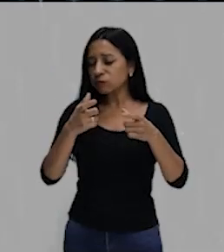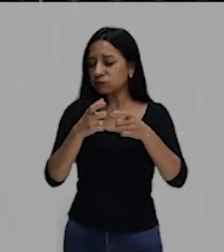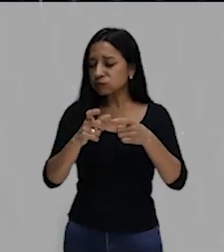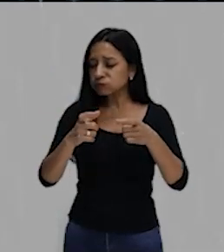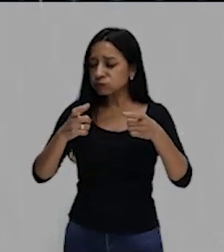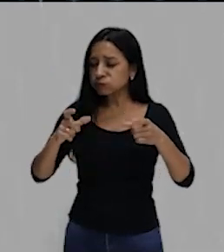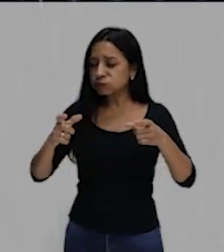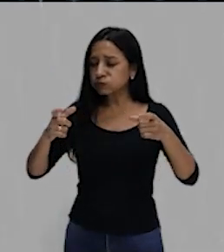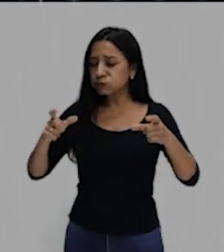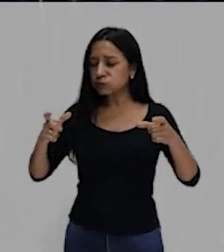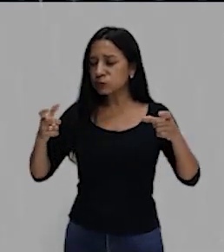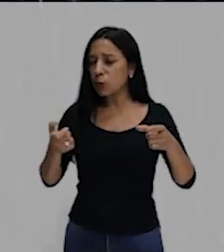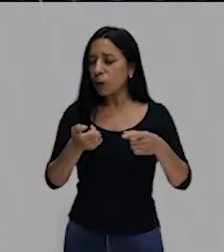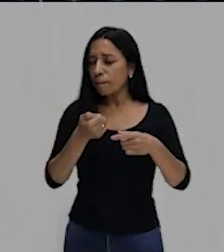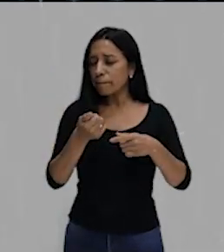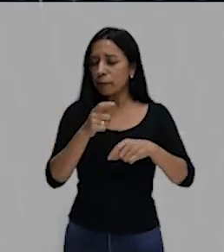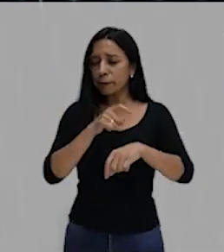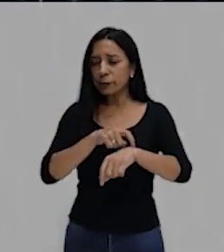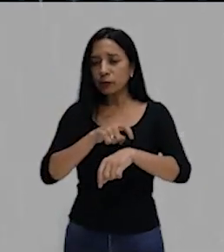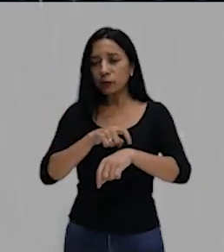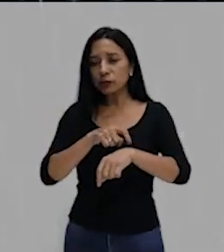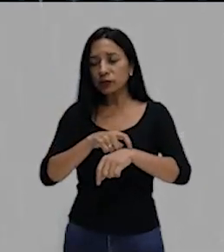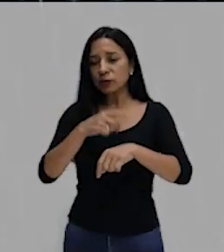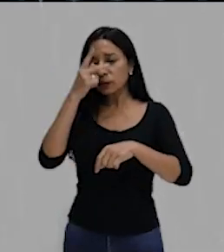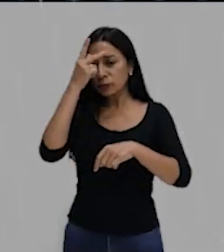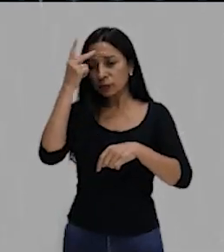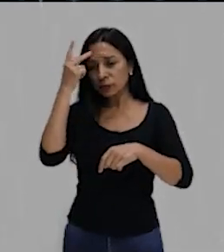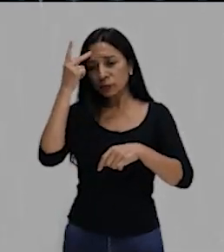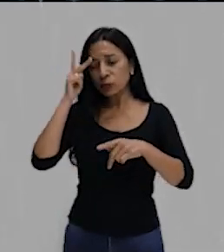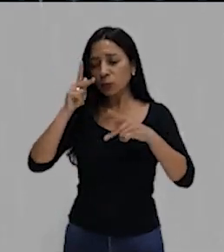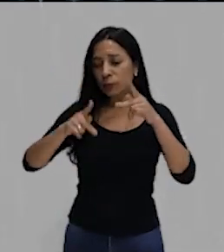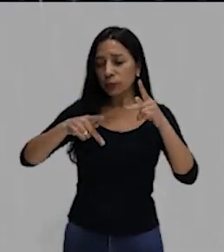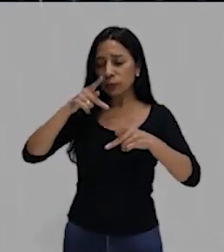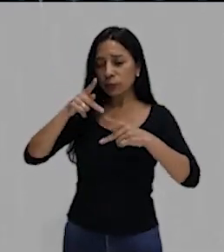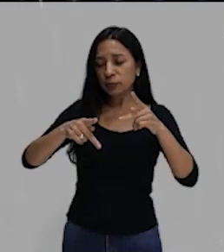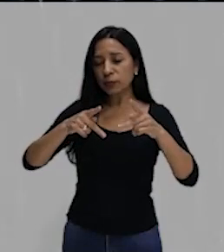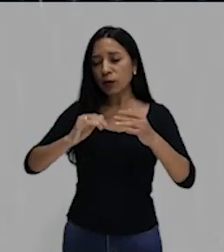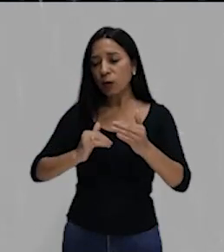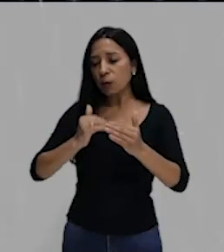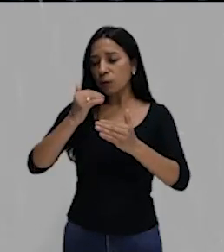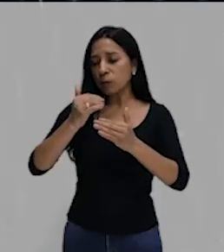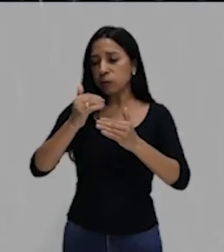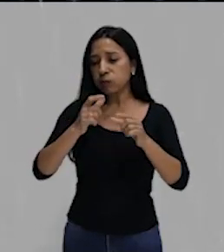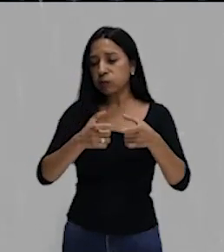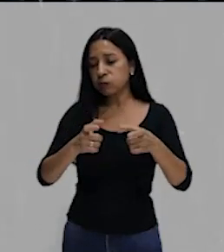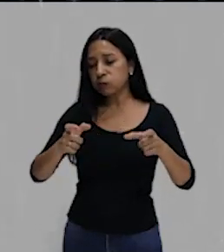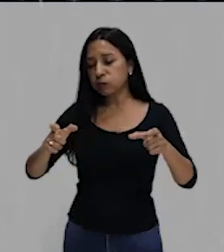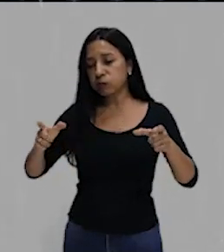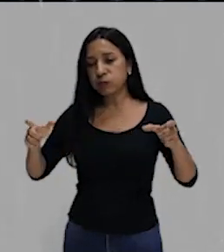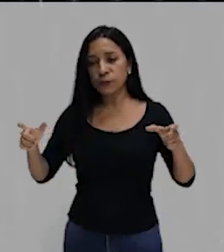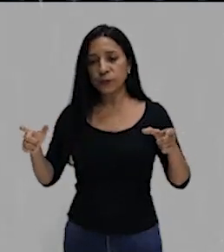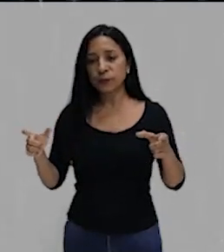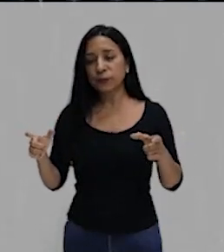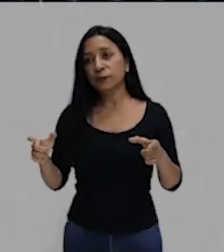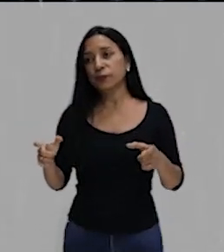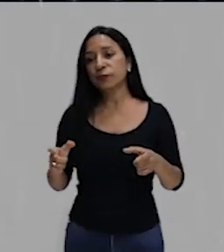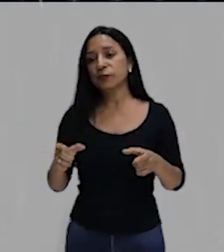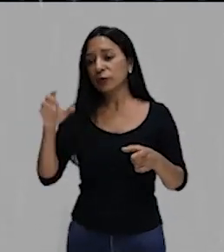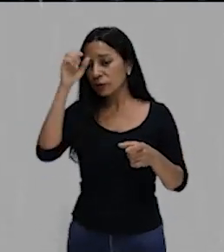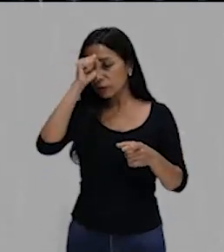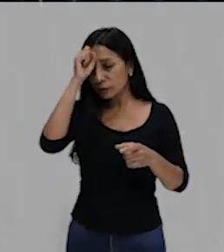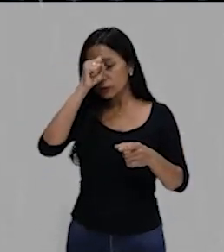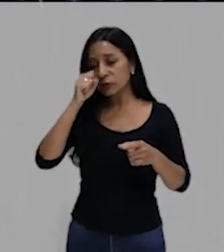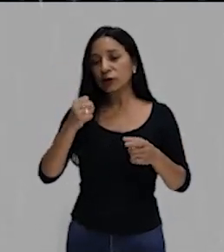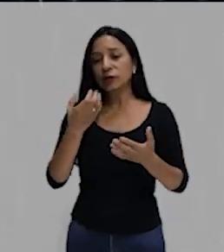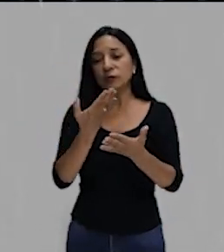exacerbado. Em pouco tempo, a população humana ela cresceu de maneira exponencial. E nós aprendemos